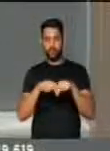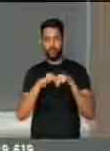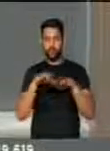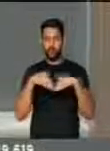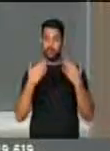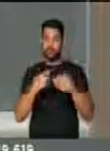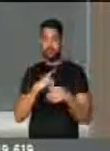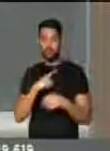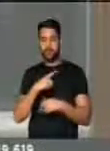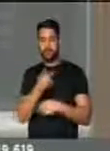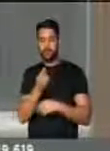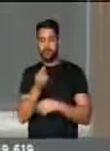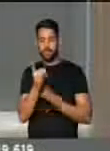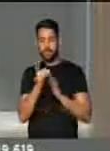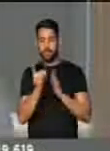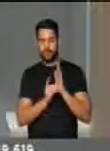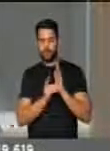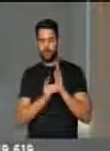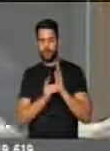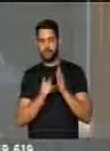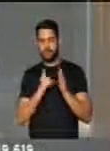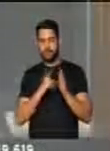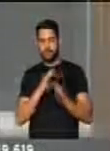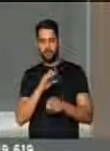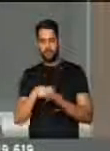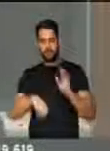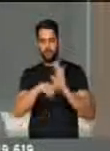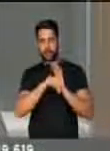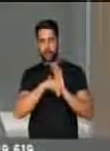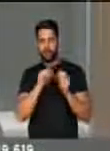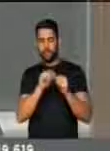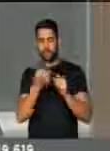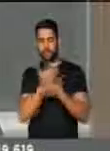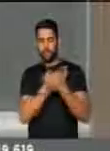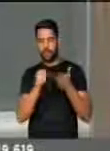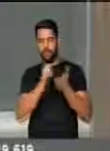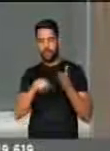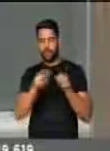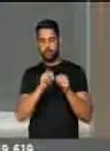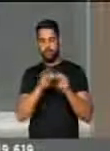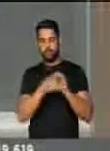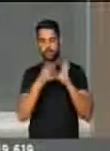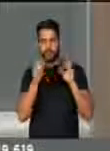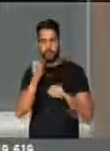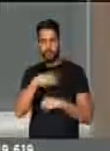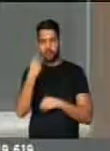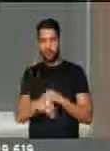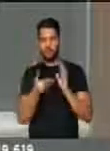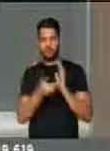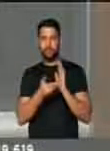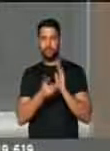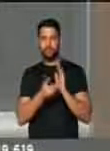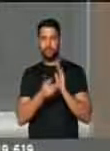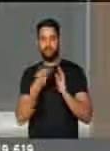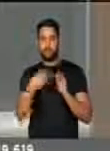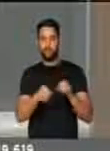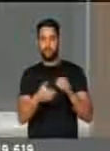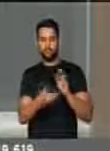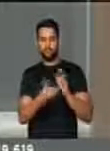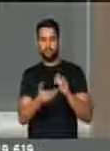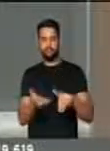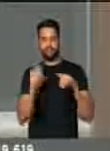tais 6 decretos que seriam crime, porque ela não teria autorização. Teve autorização desta casa, deste